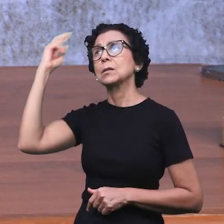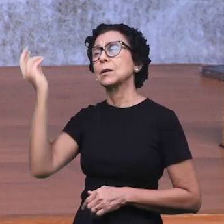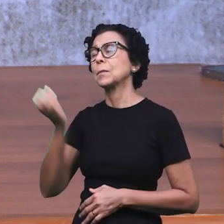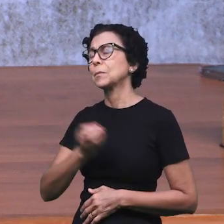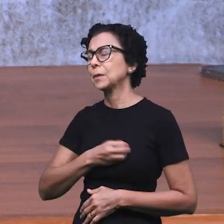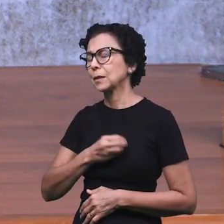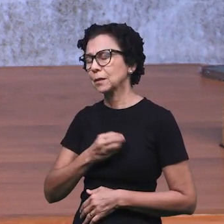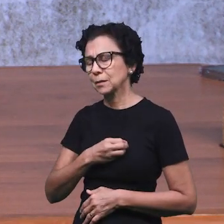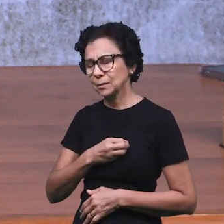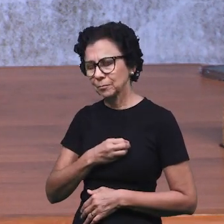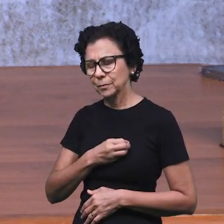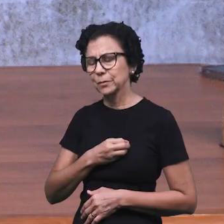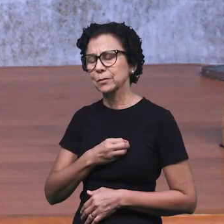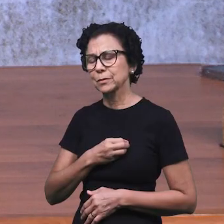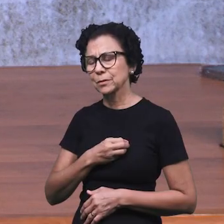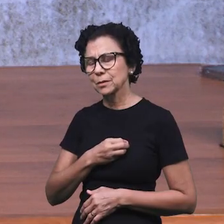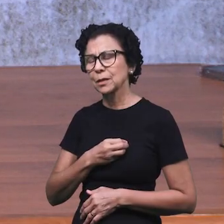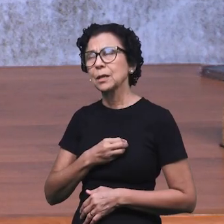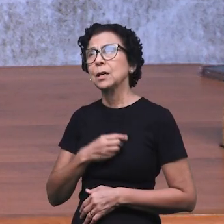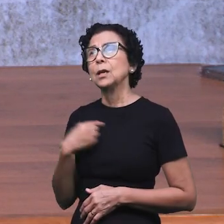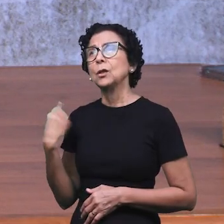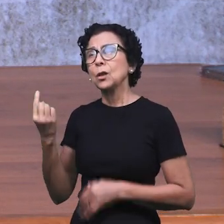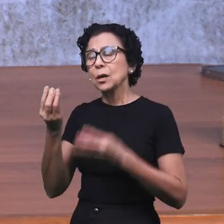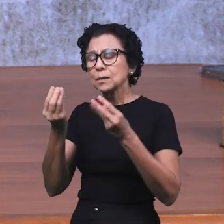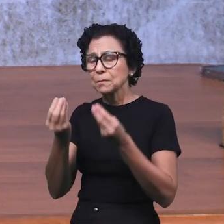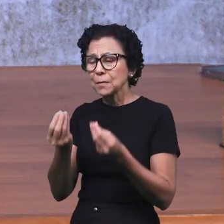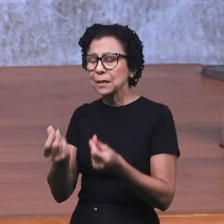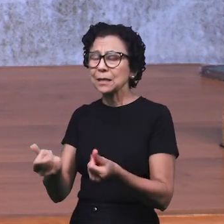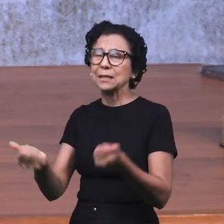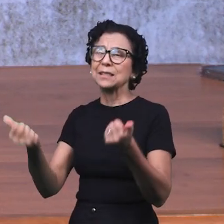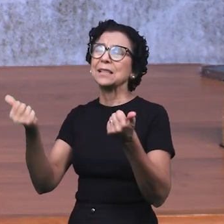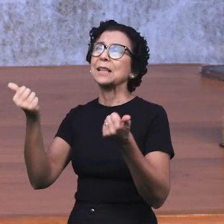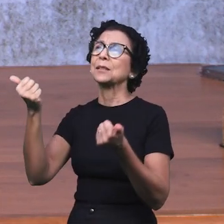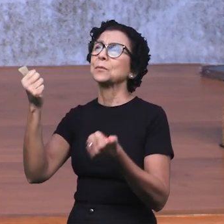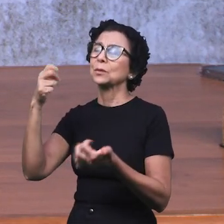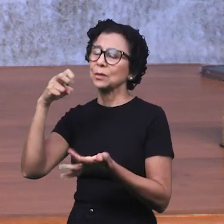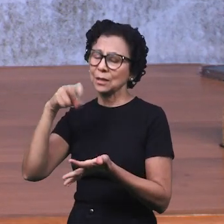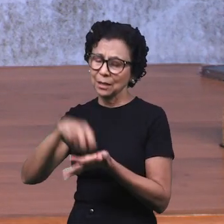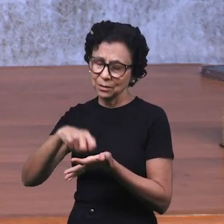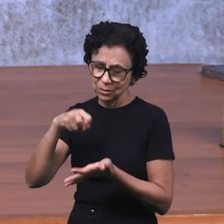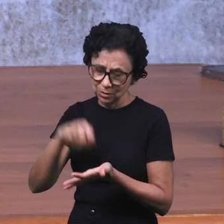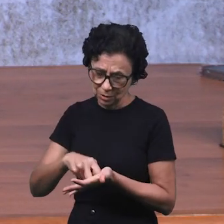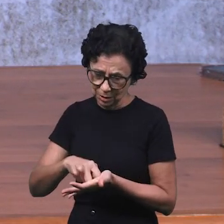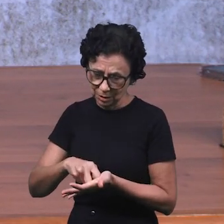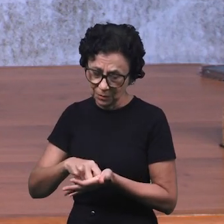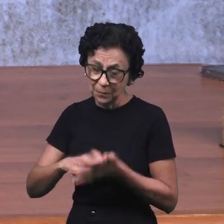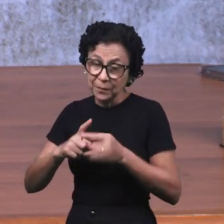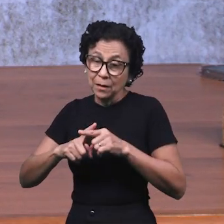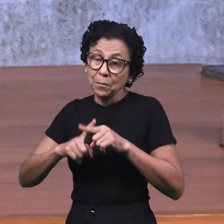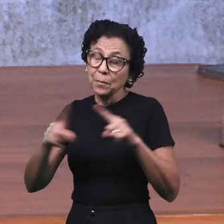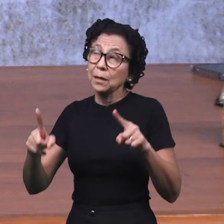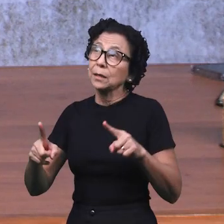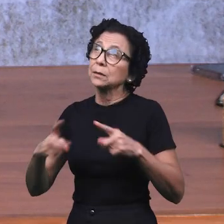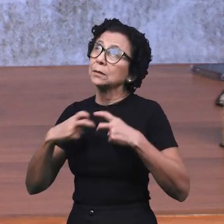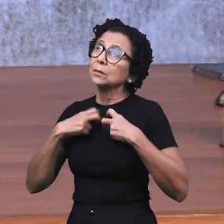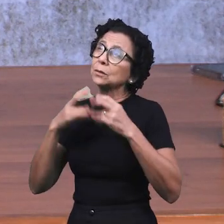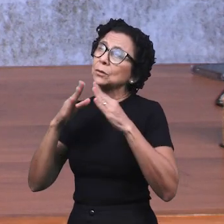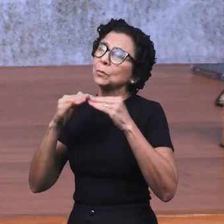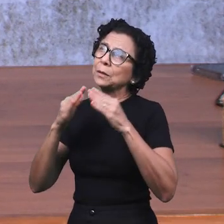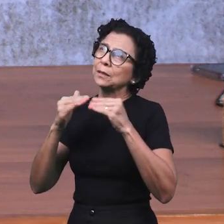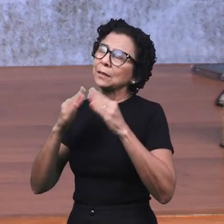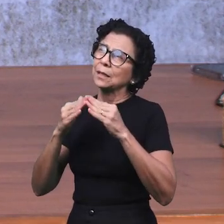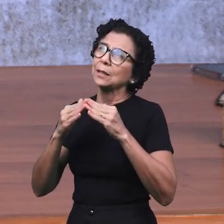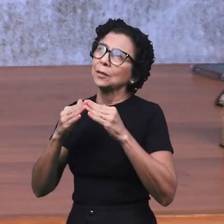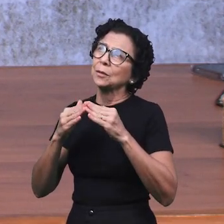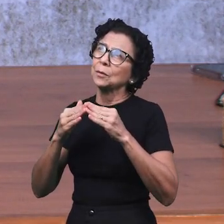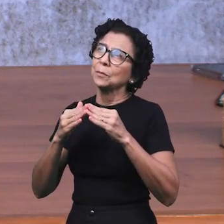faze-nos conforme a tudo quanto te parecer bem aos teus olhos. Tão somente te rogamos que nos